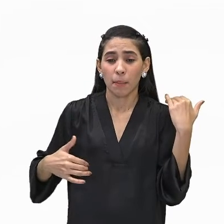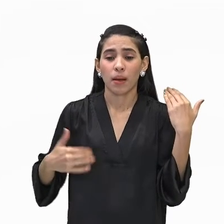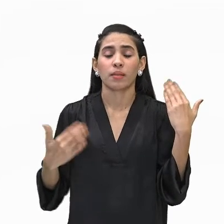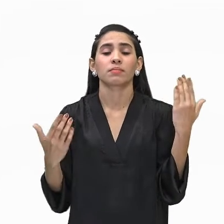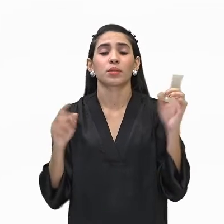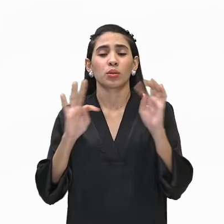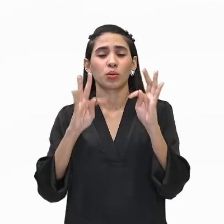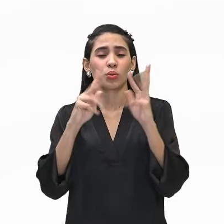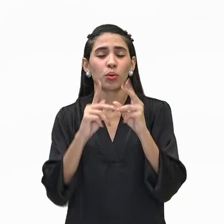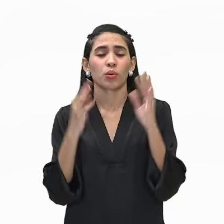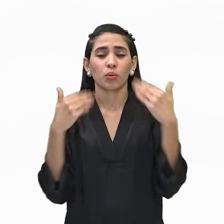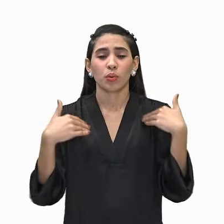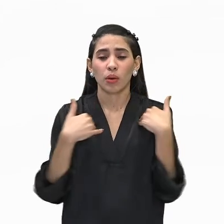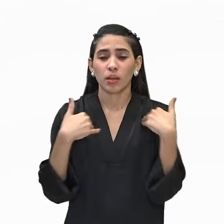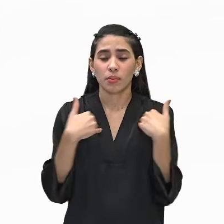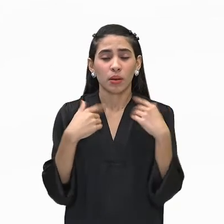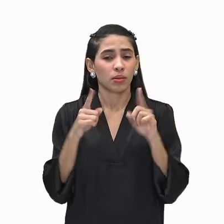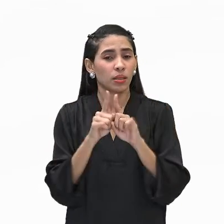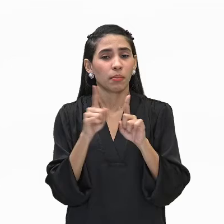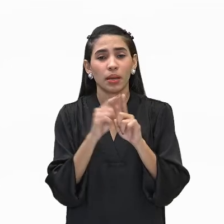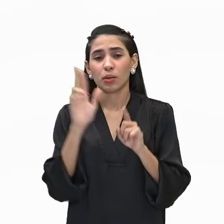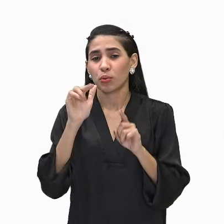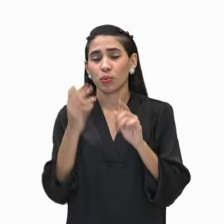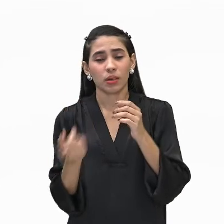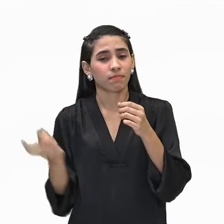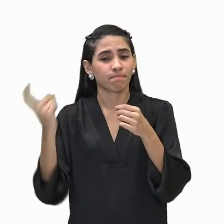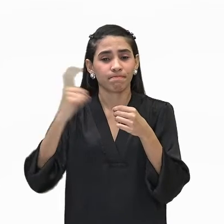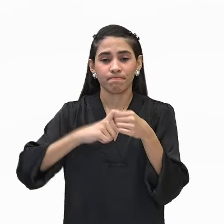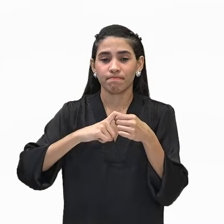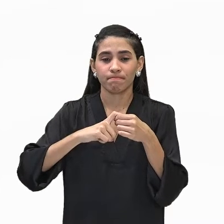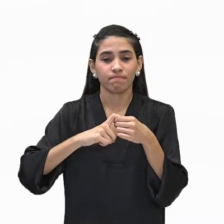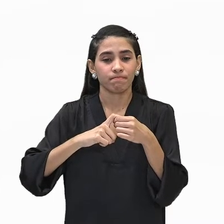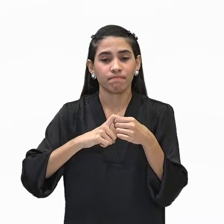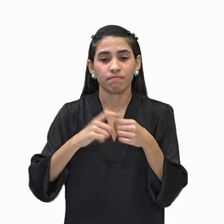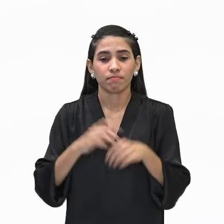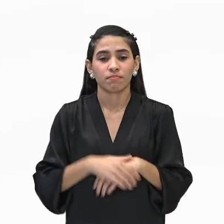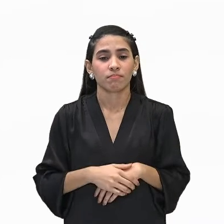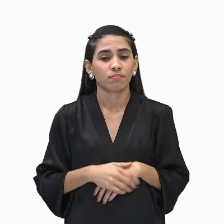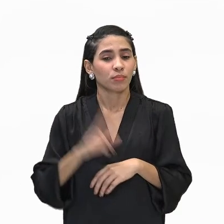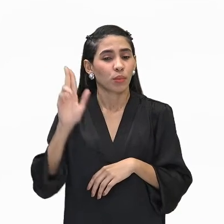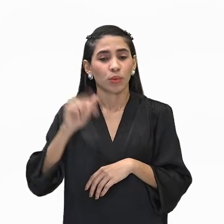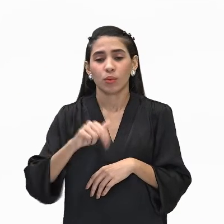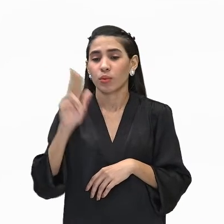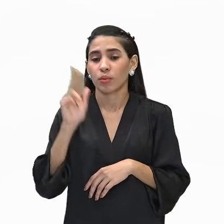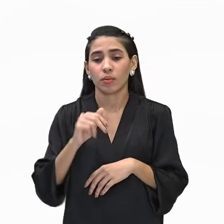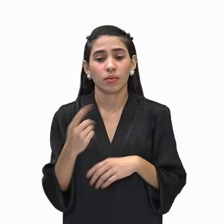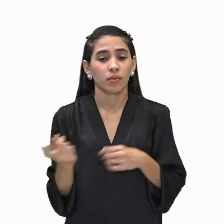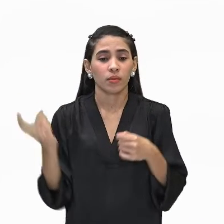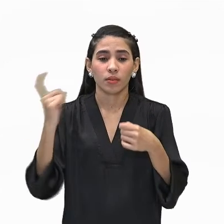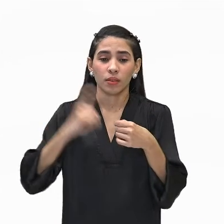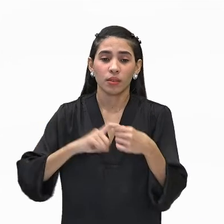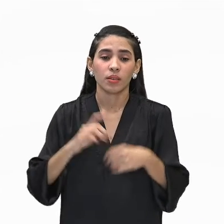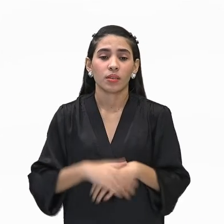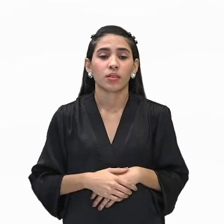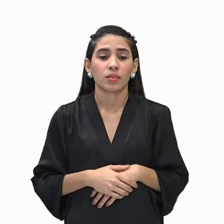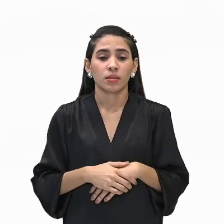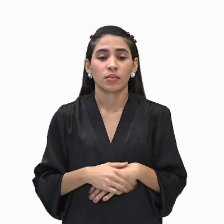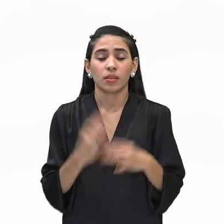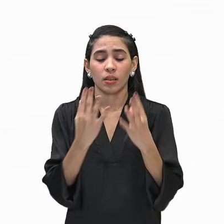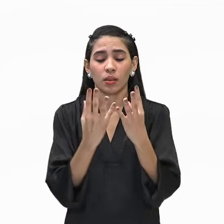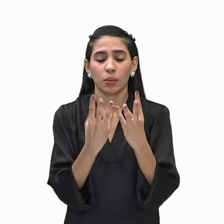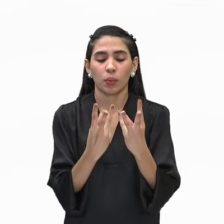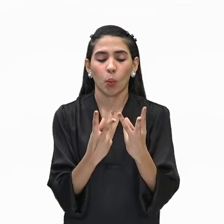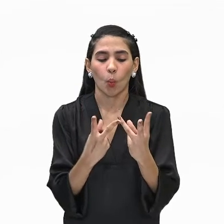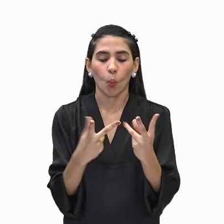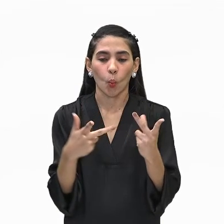passarada, para nunca mais voltar. Para nunca mais voltar. Virou deserto o meu torrão,